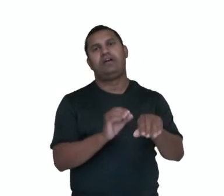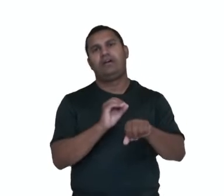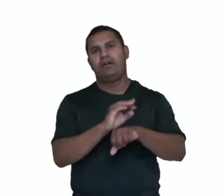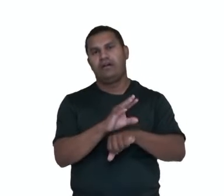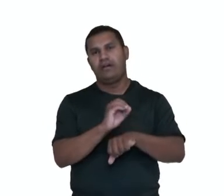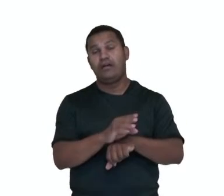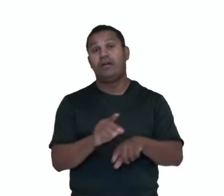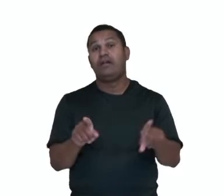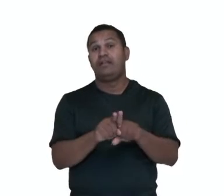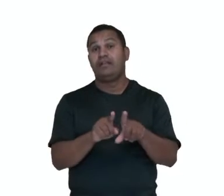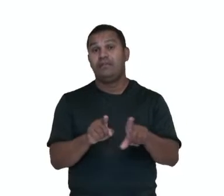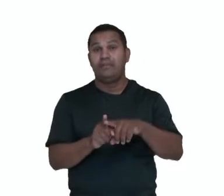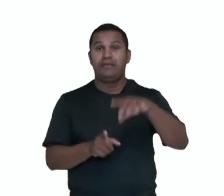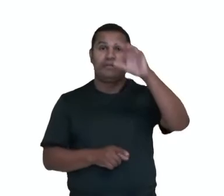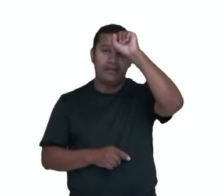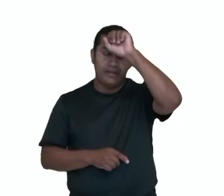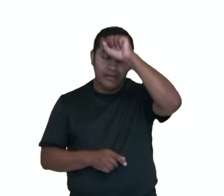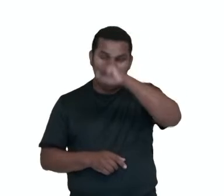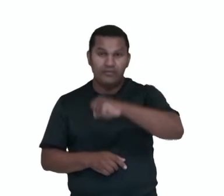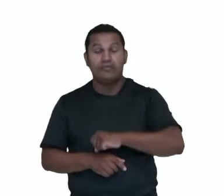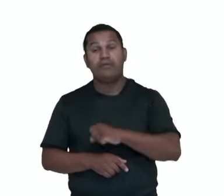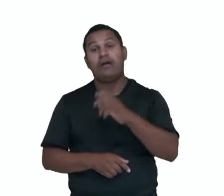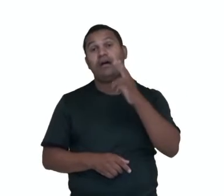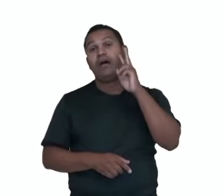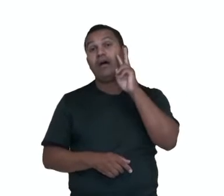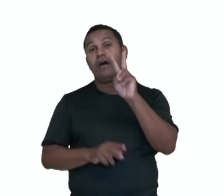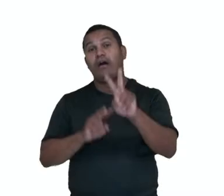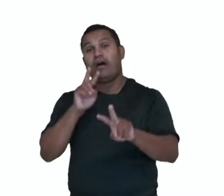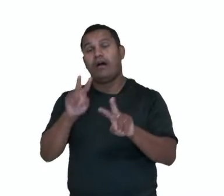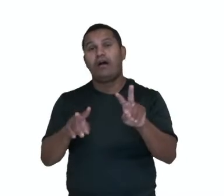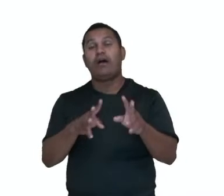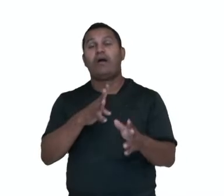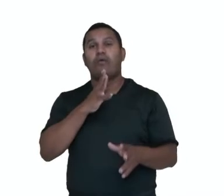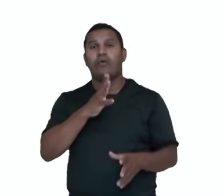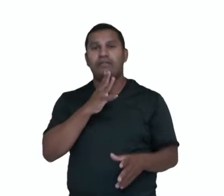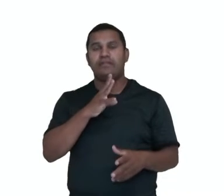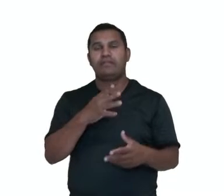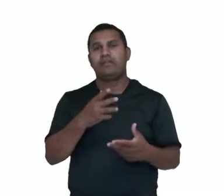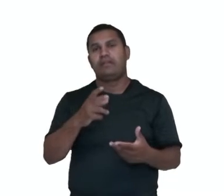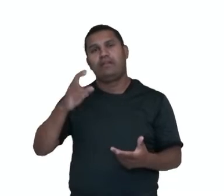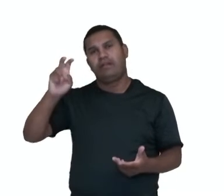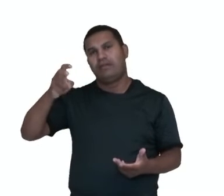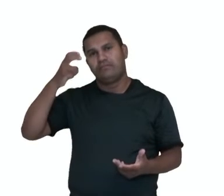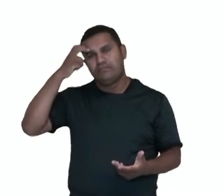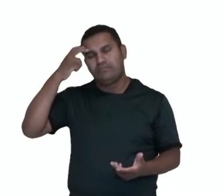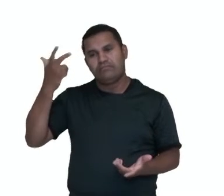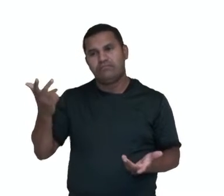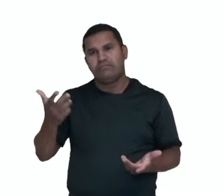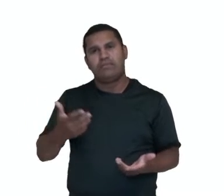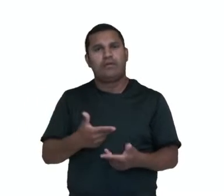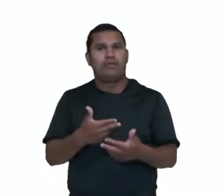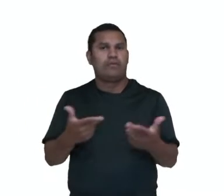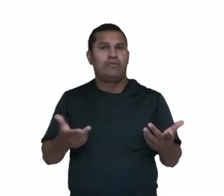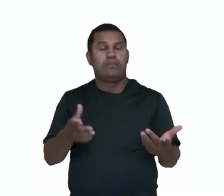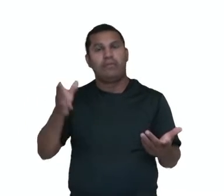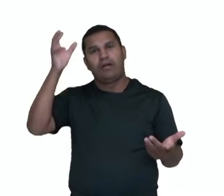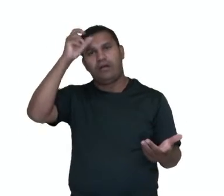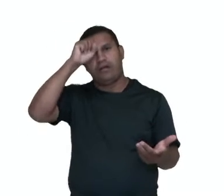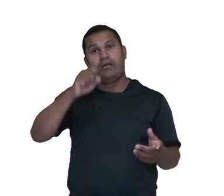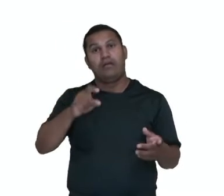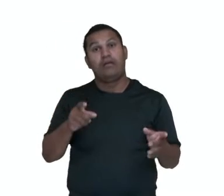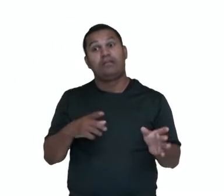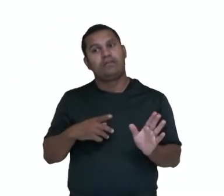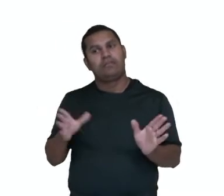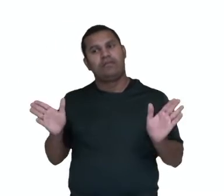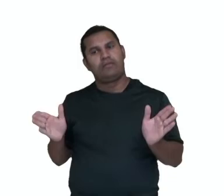e auxilia a selecionar o produto cultural de acordo com o que diz o resenhista e também alinhado ao gosto particular e